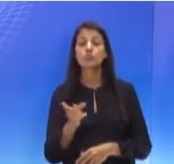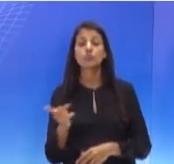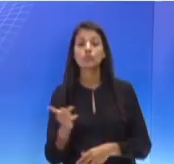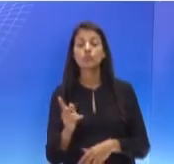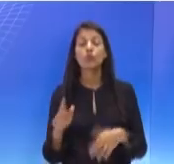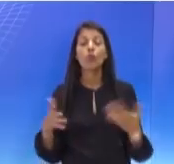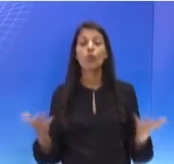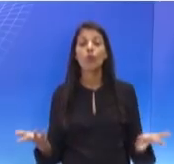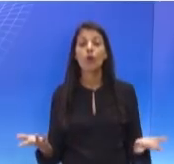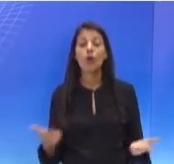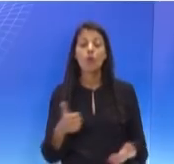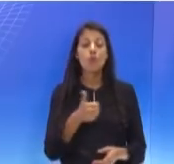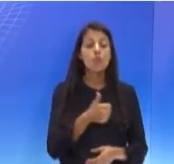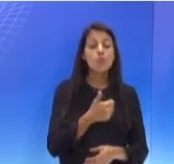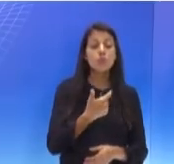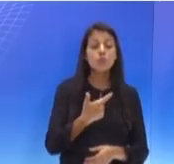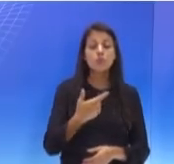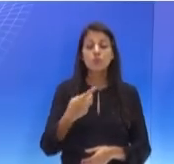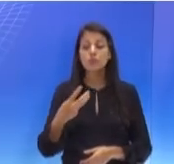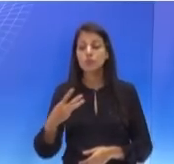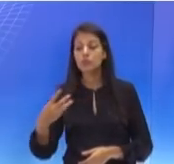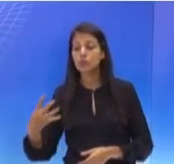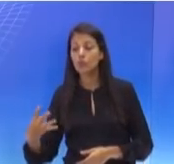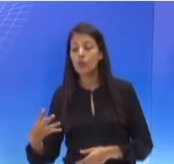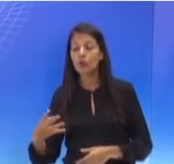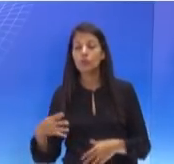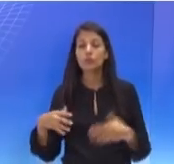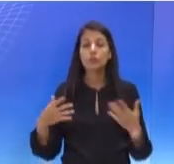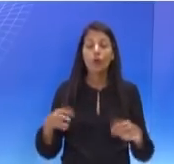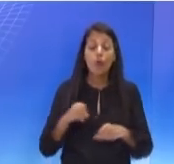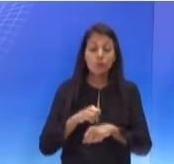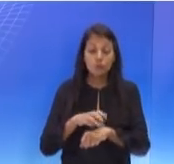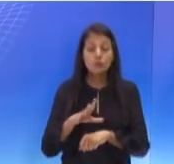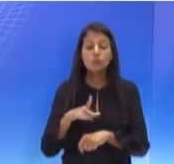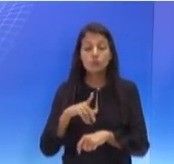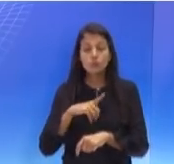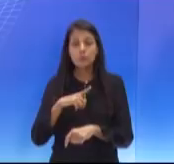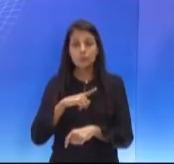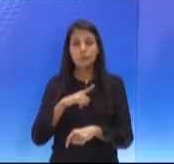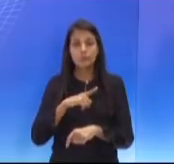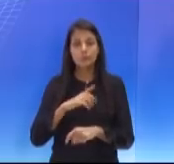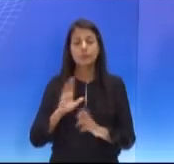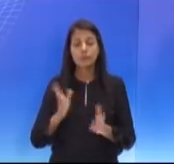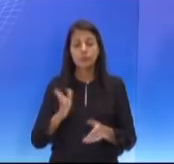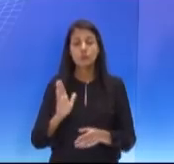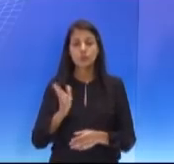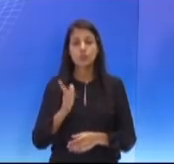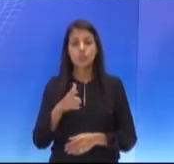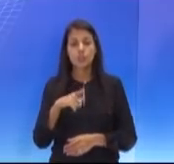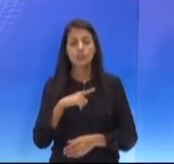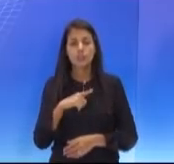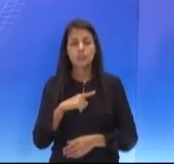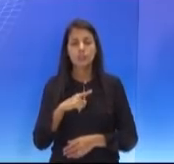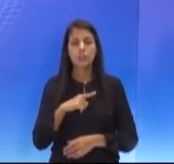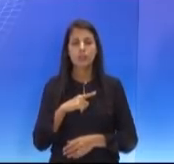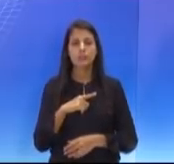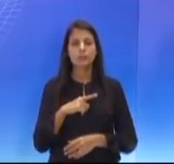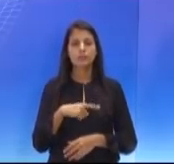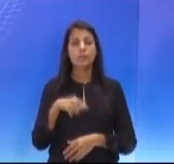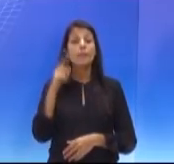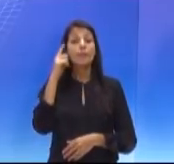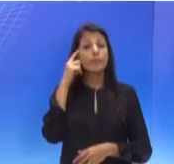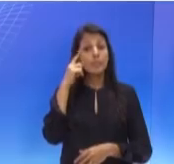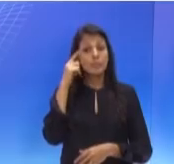uma dica aí para vocês. Como eu falei, sempre em toda questão já tem uma opção que você já pode descartar.